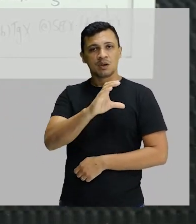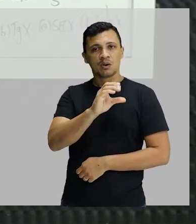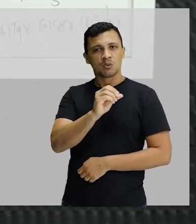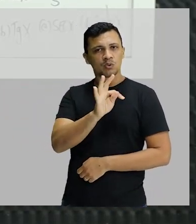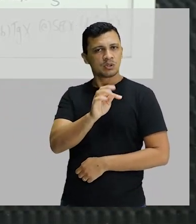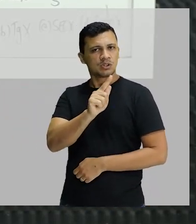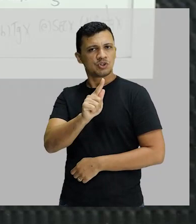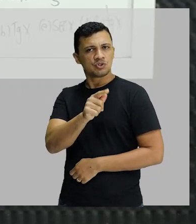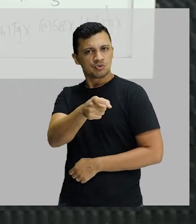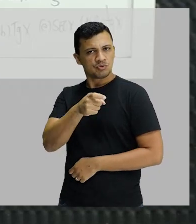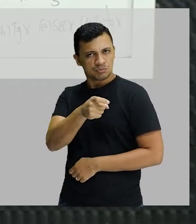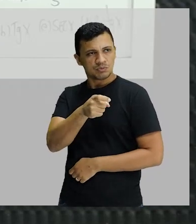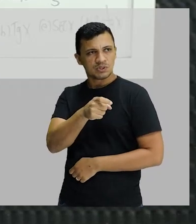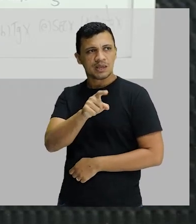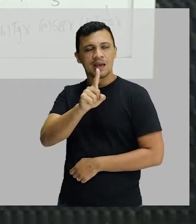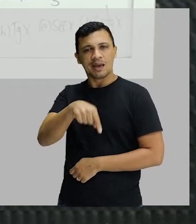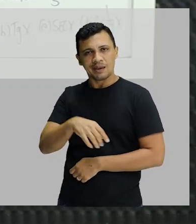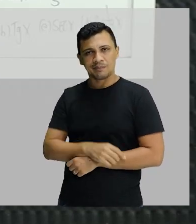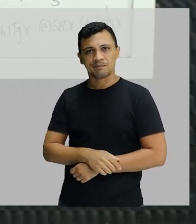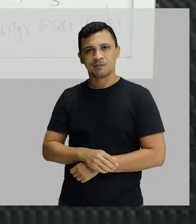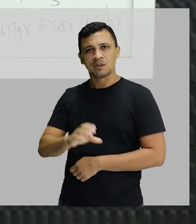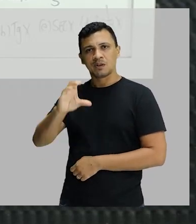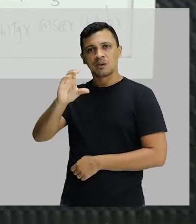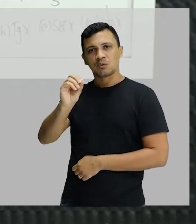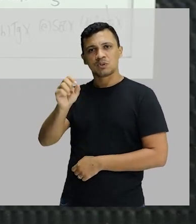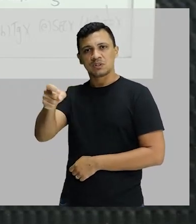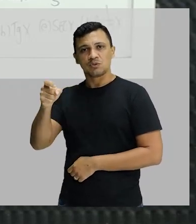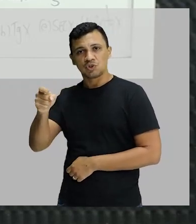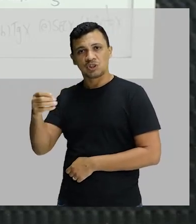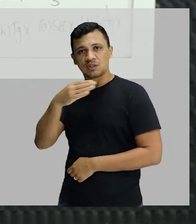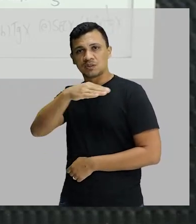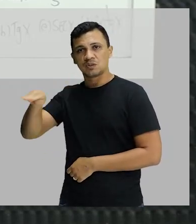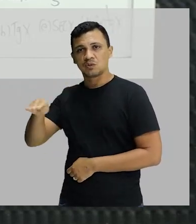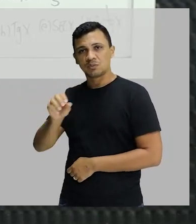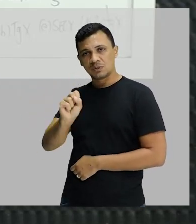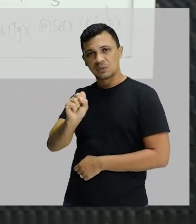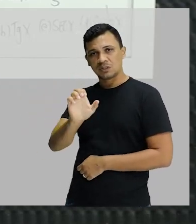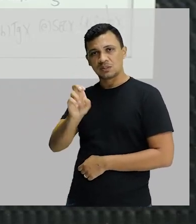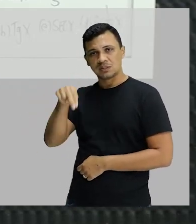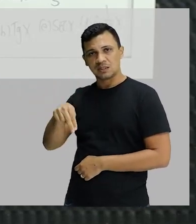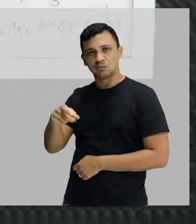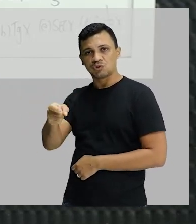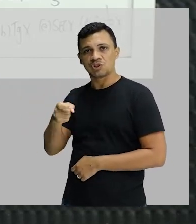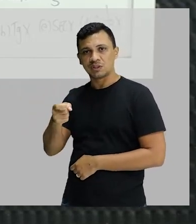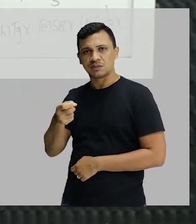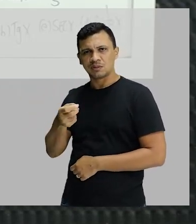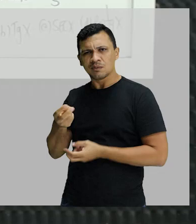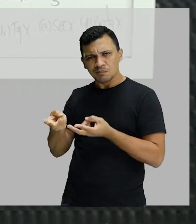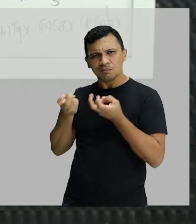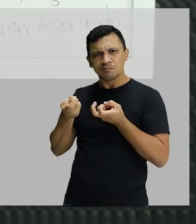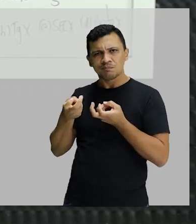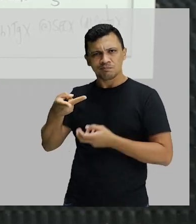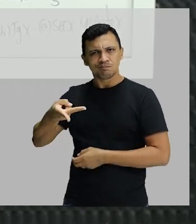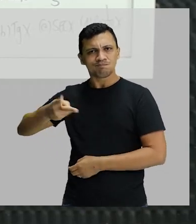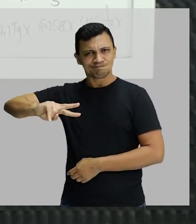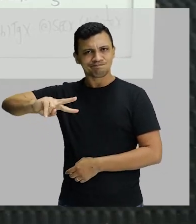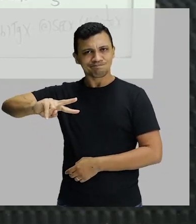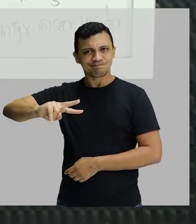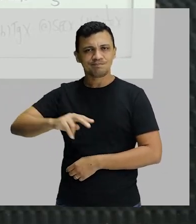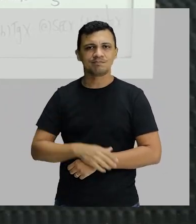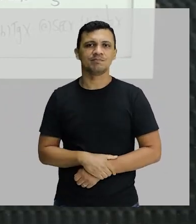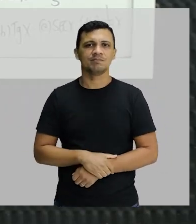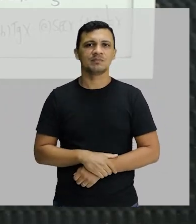é o cosseno de x sobre o seno de x. Certo? Essa aqui é